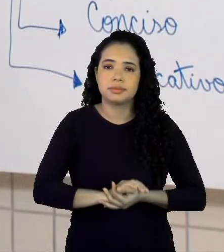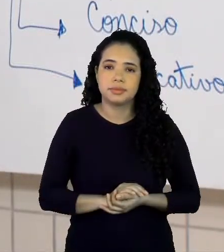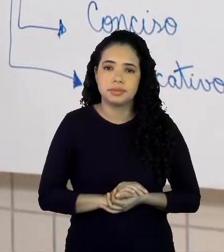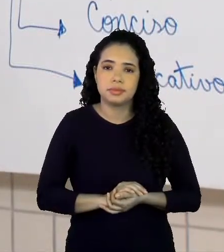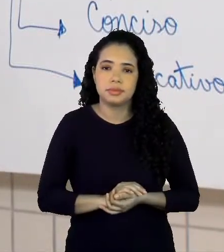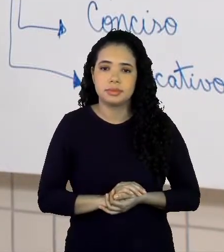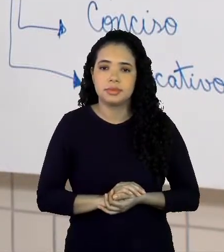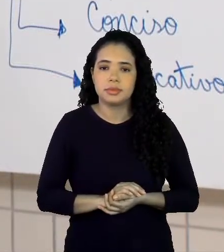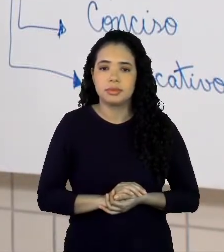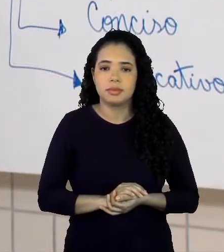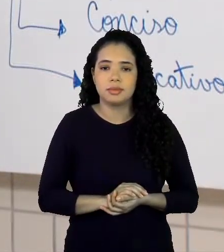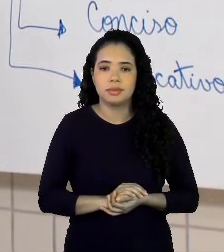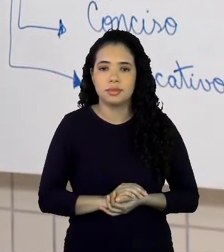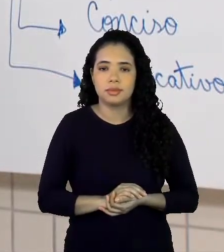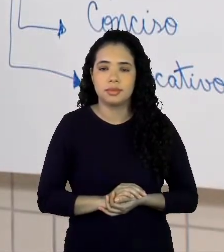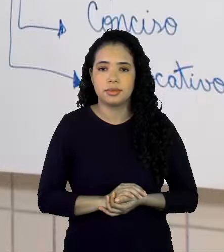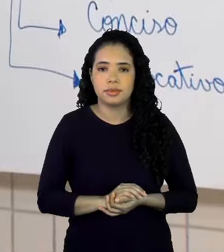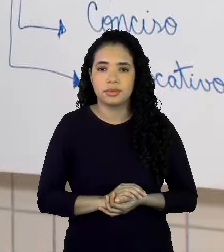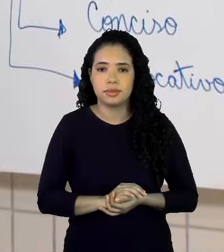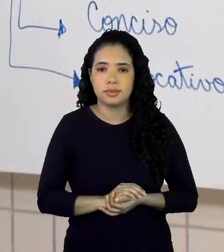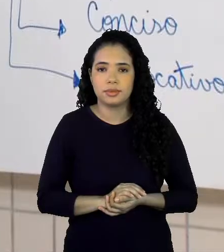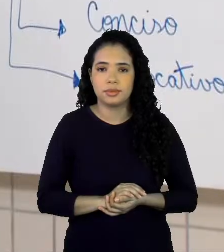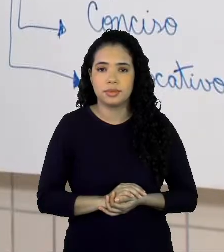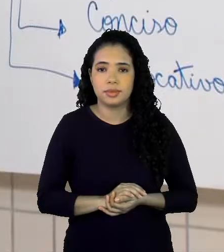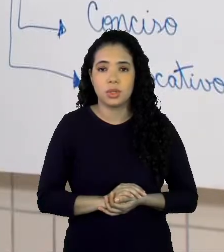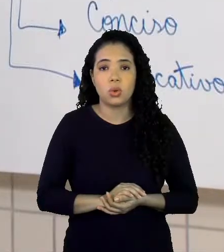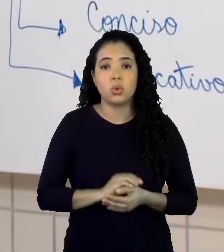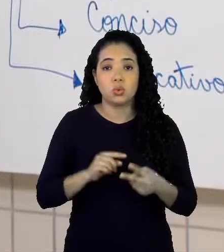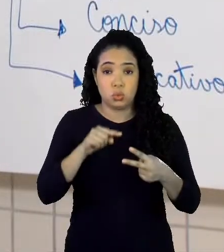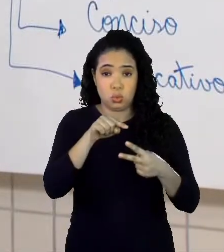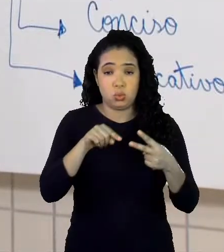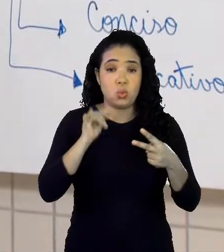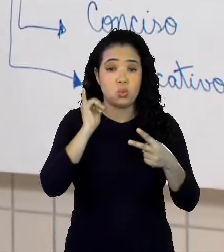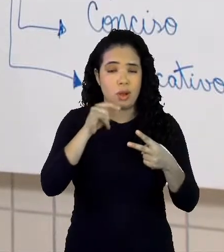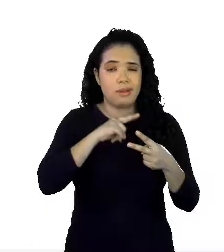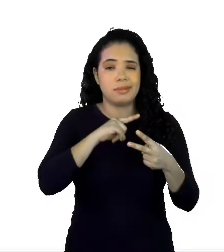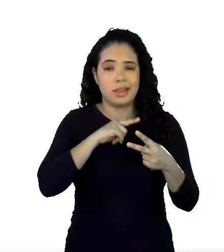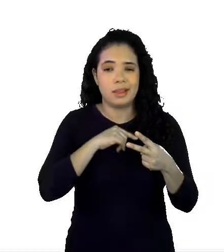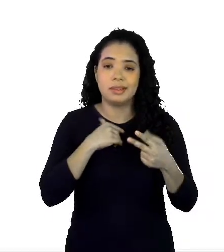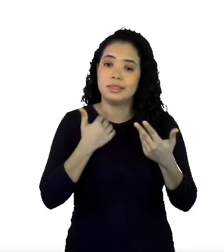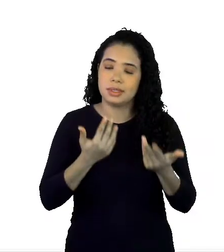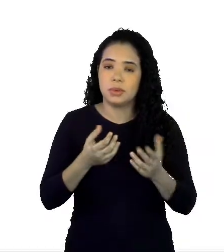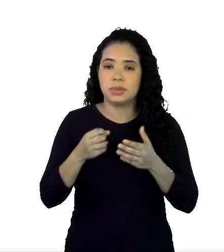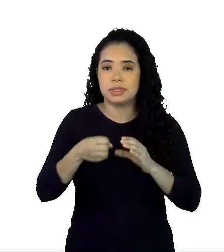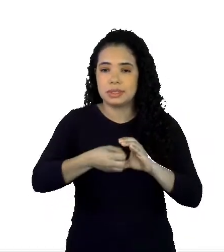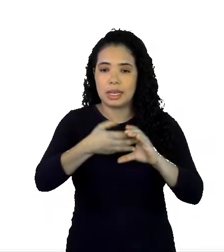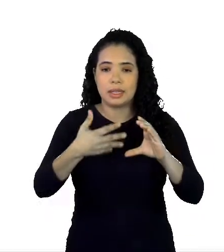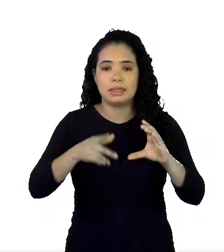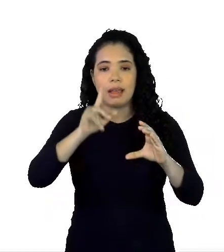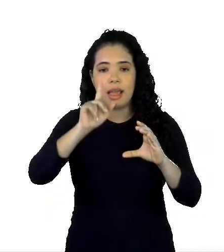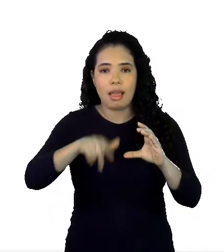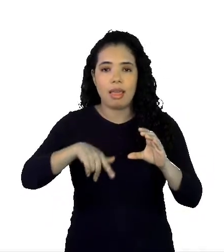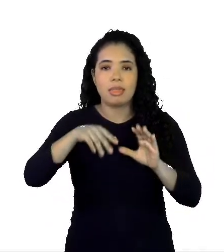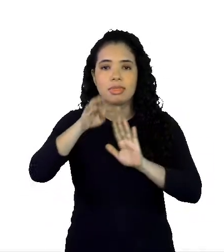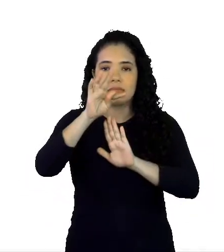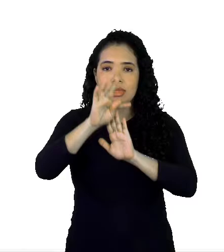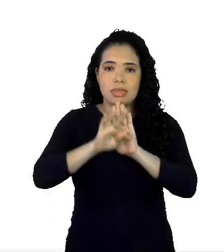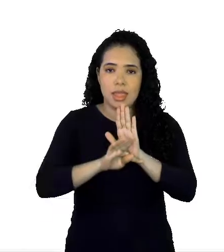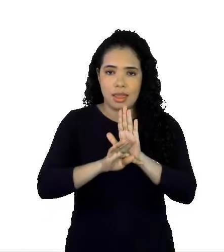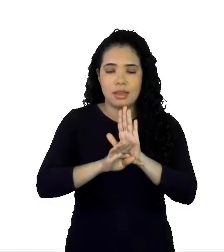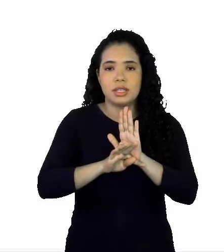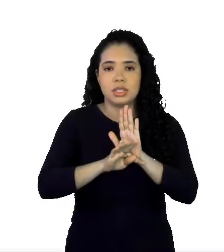isso também. As outras características são: os minicontos são textos de ficção e têm